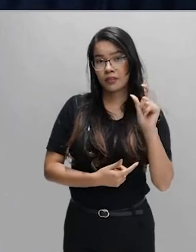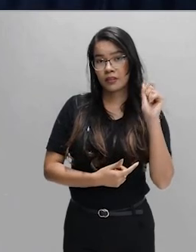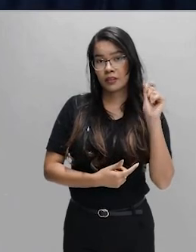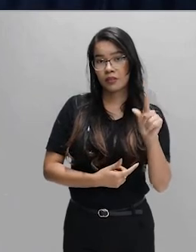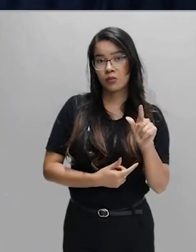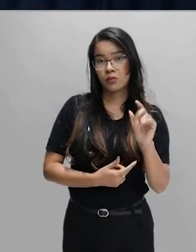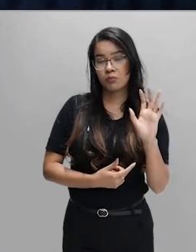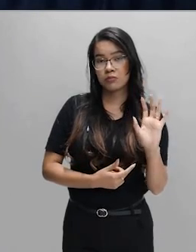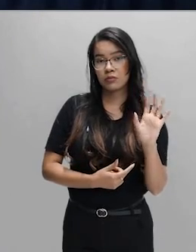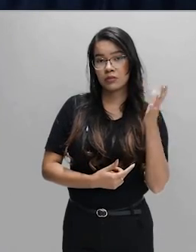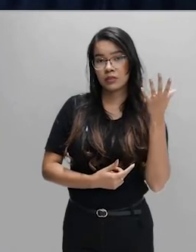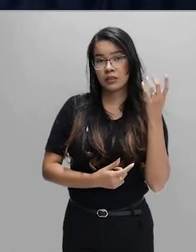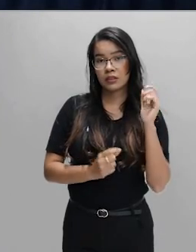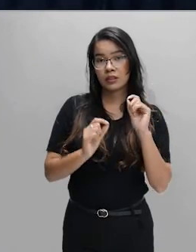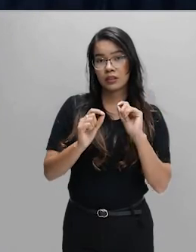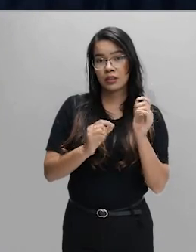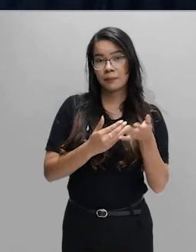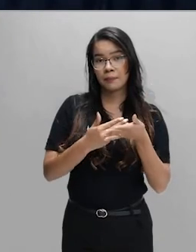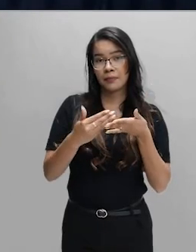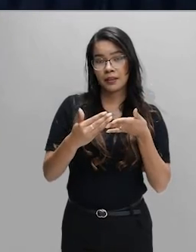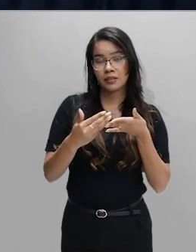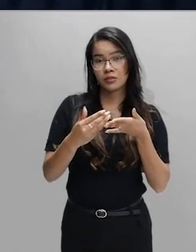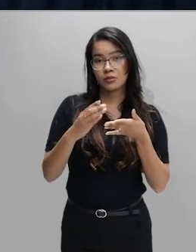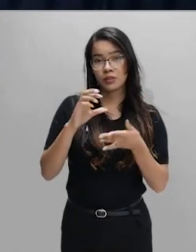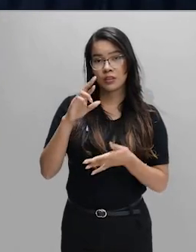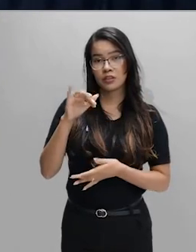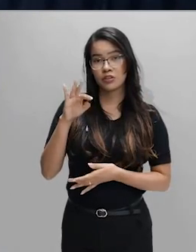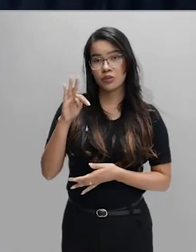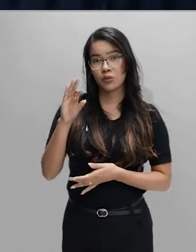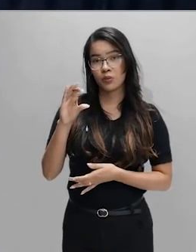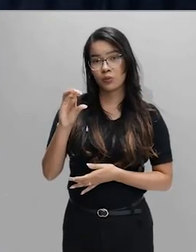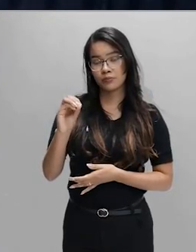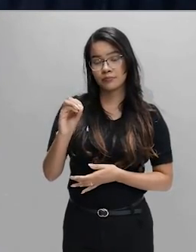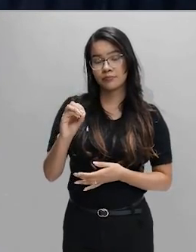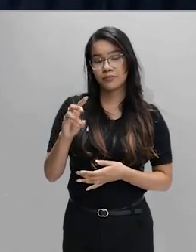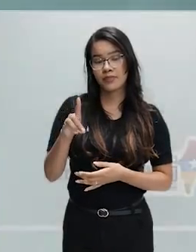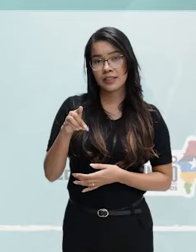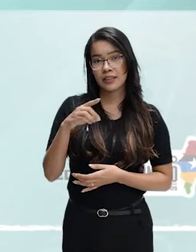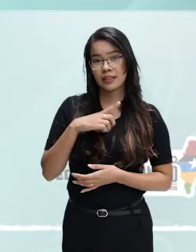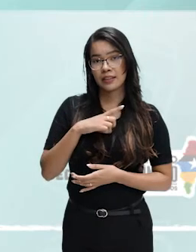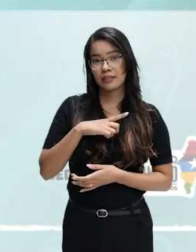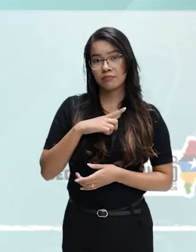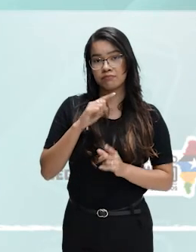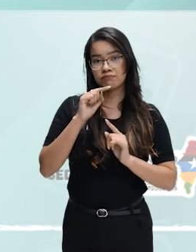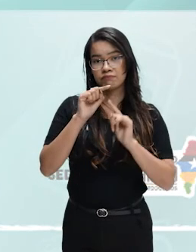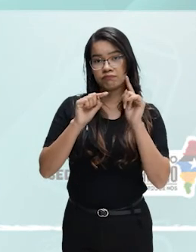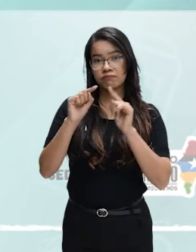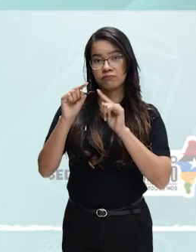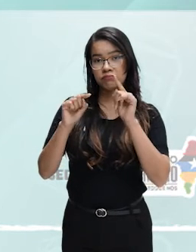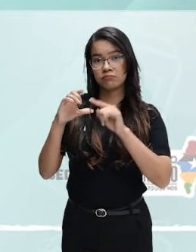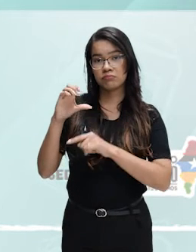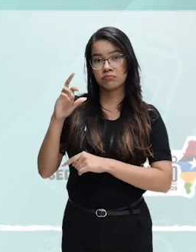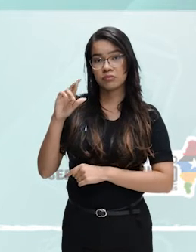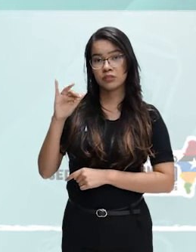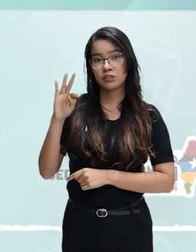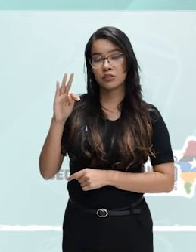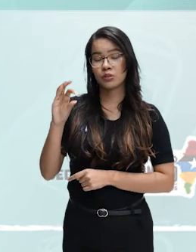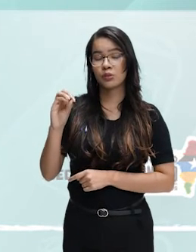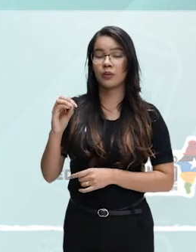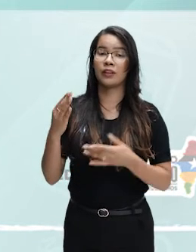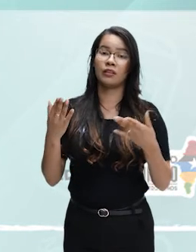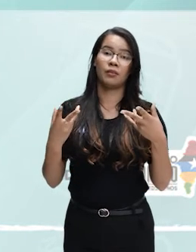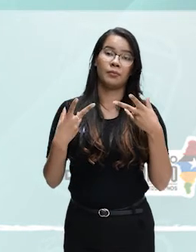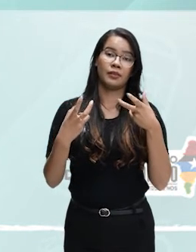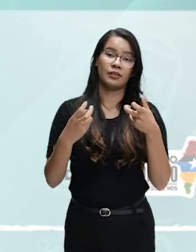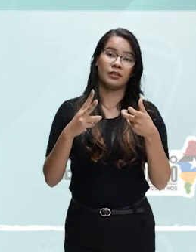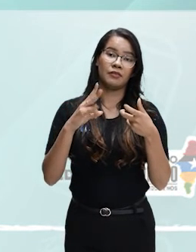os momentos em que ele passa do crítico. Tá? Você tem um pontilhado aí do crítico. Então perceba que ele vai no